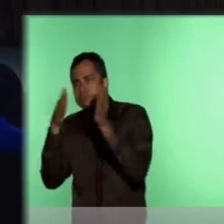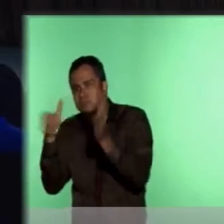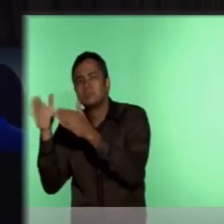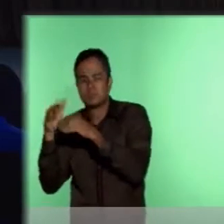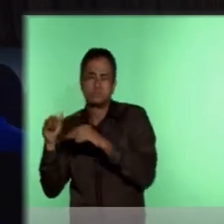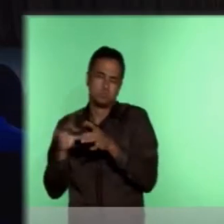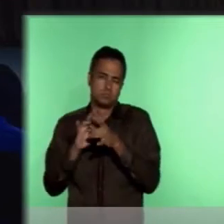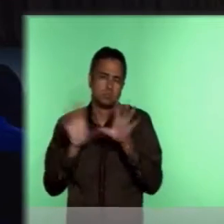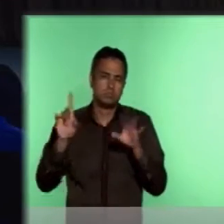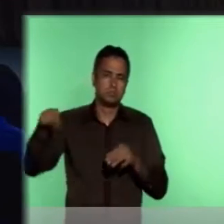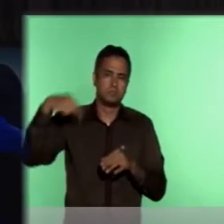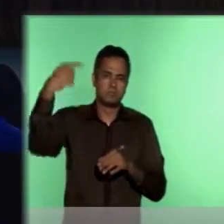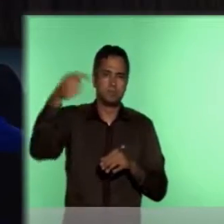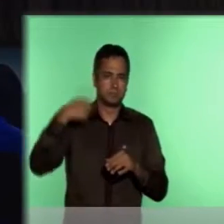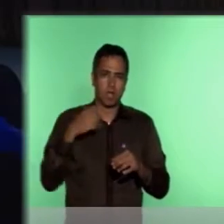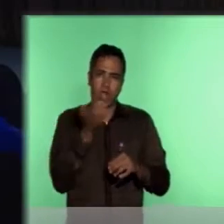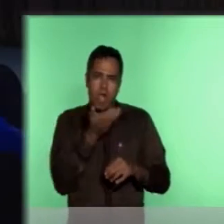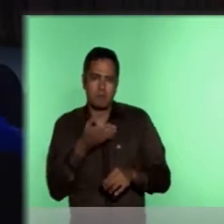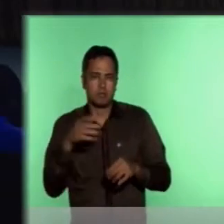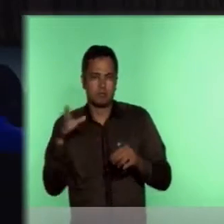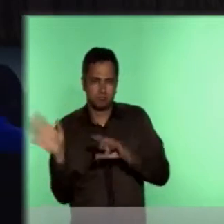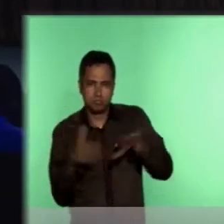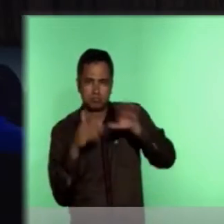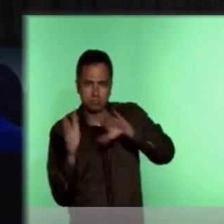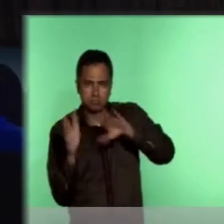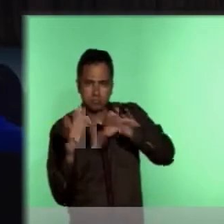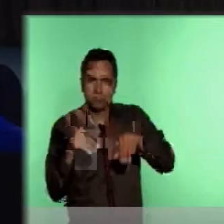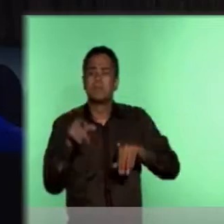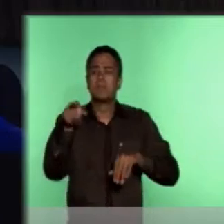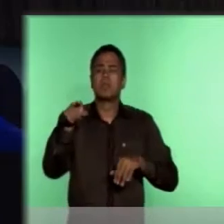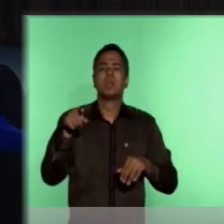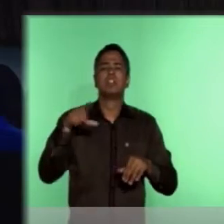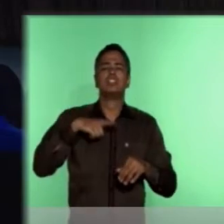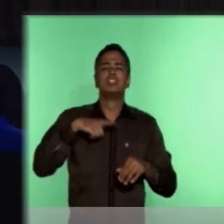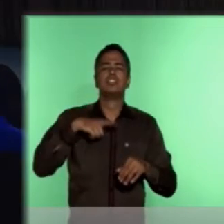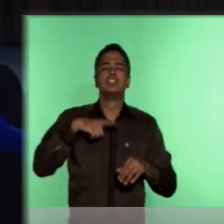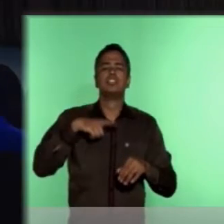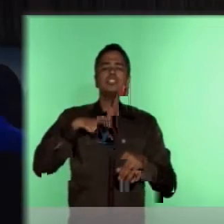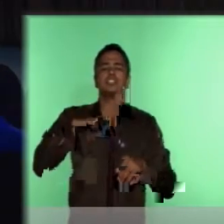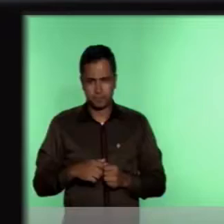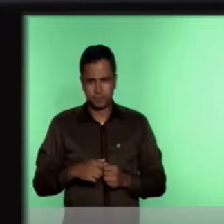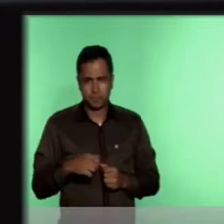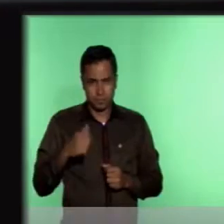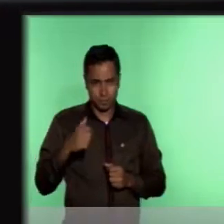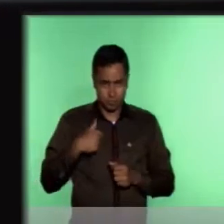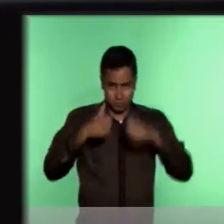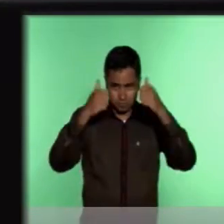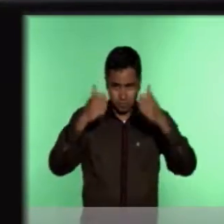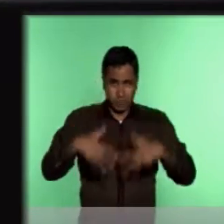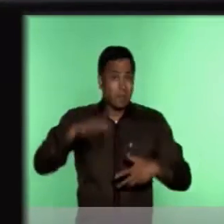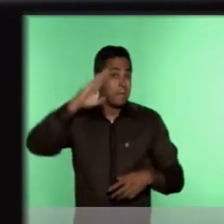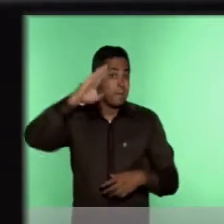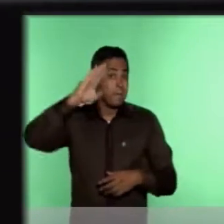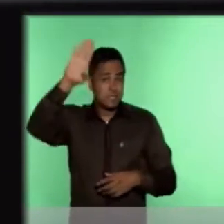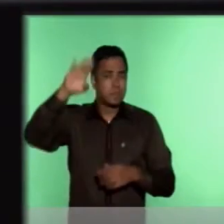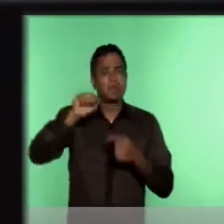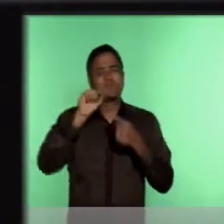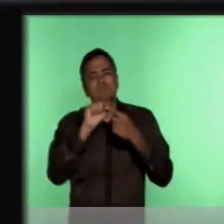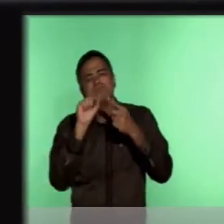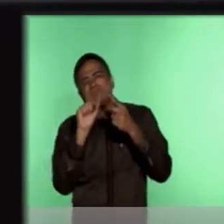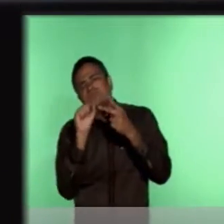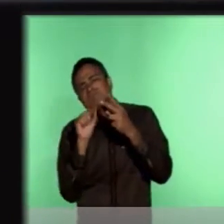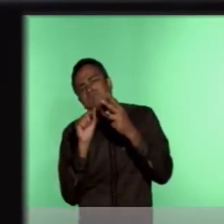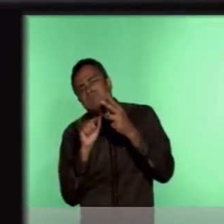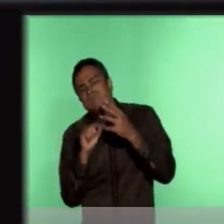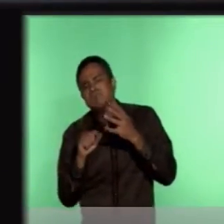aspectos das metas globais. Mas eu peço que a gente possa debate, até para que